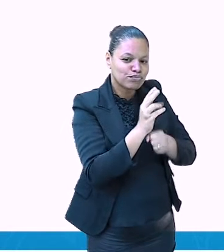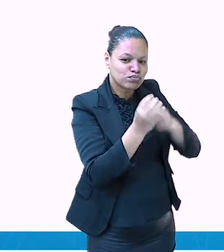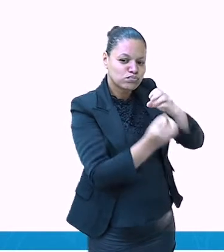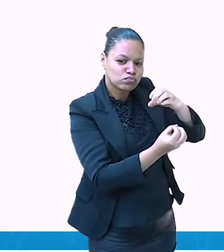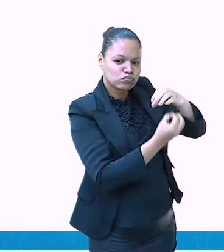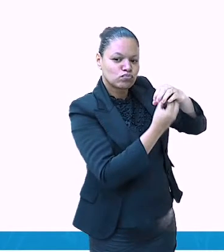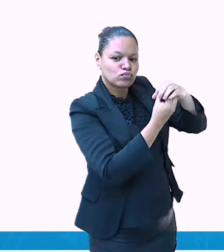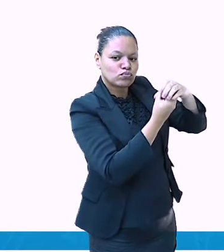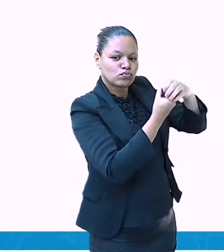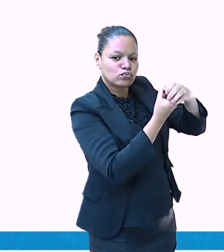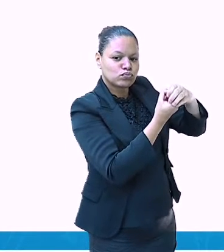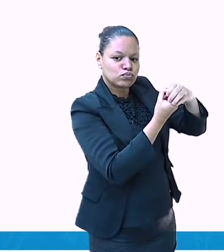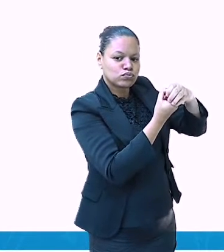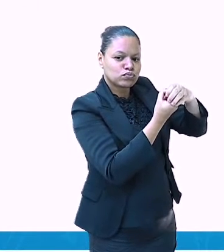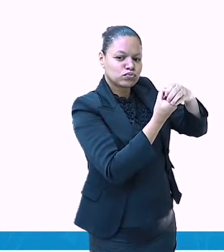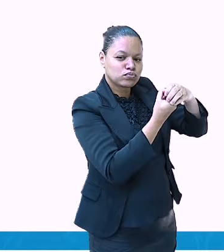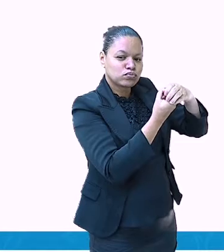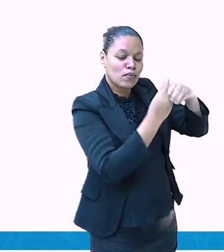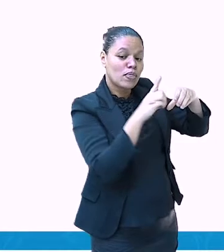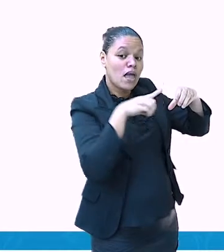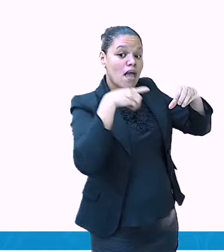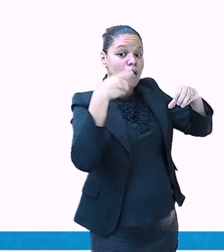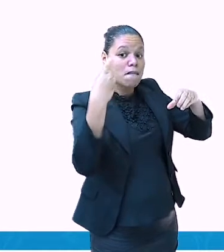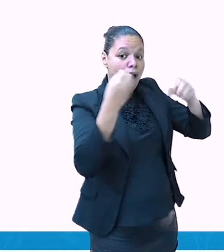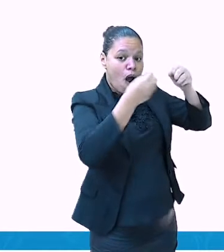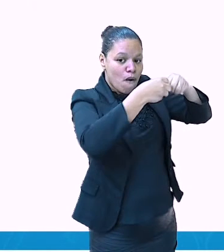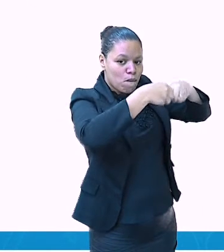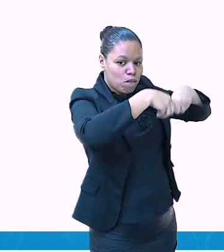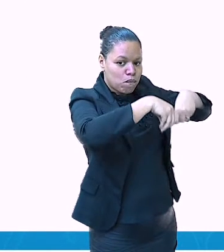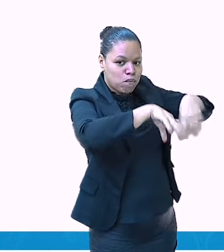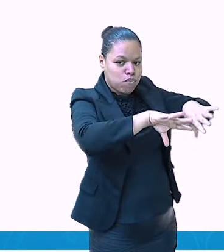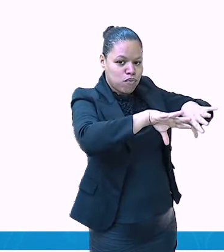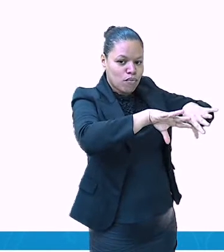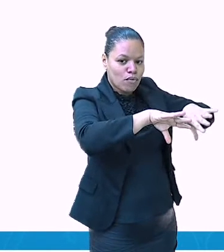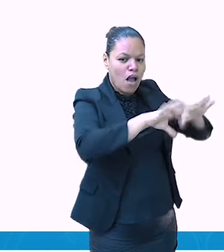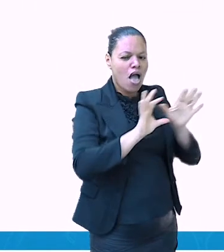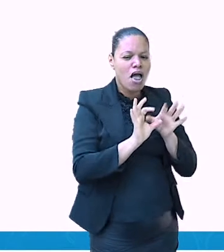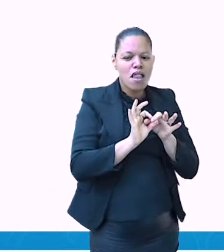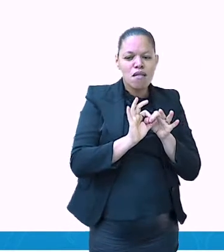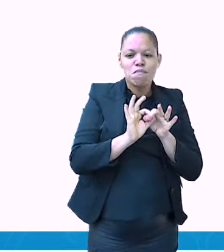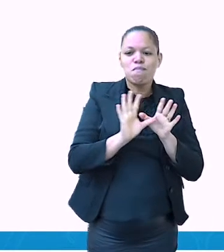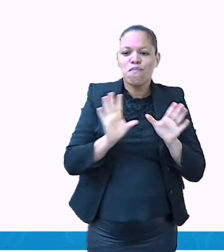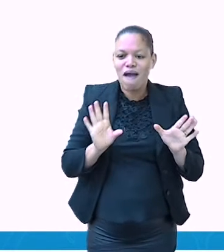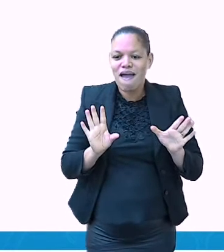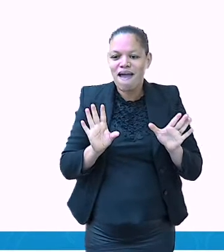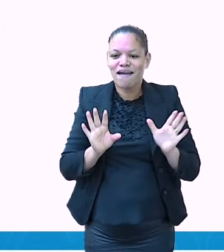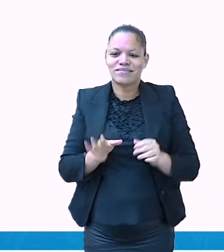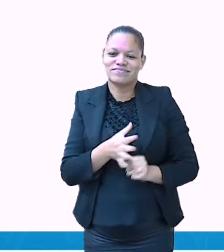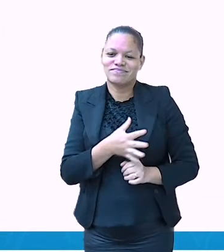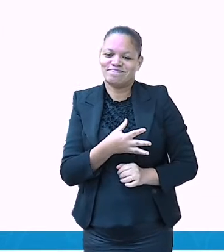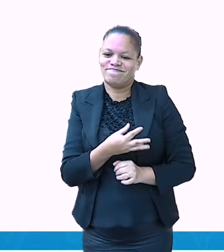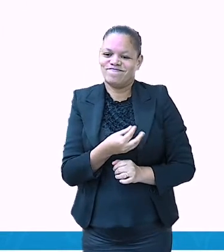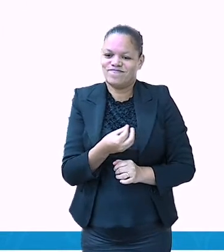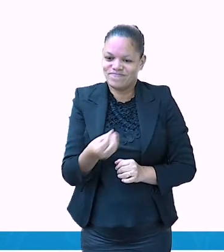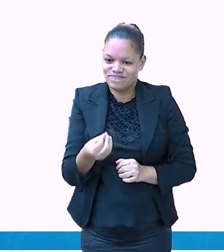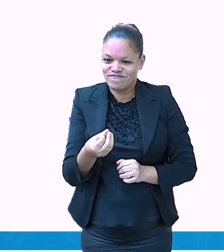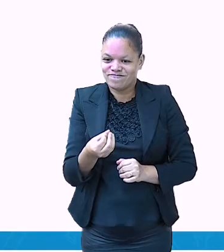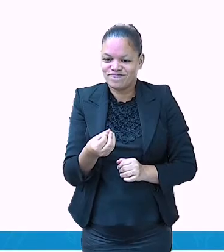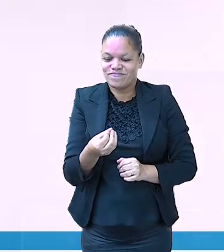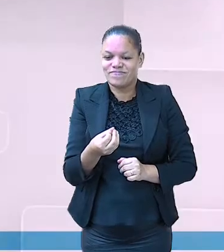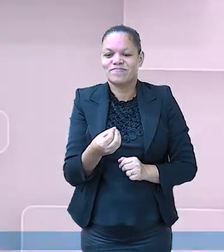e, posteriormente à eclosão, ela libera os filhotes. Então, a forma aí dos